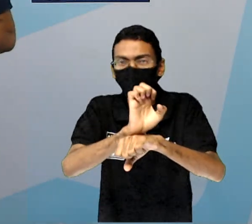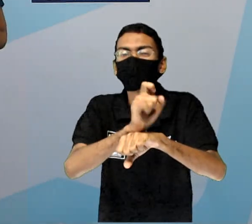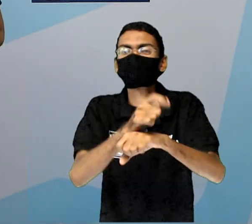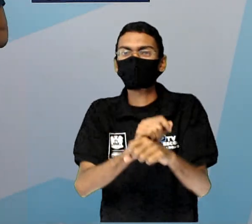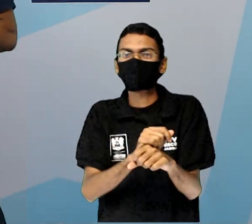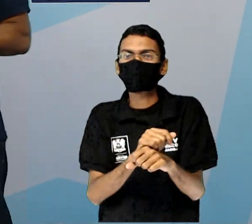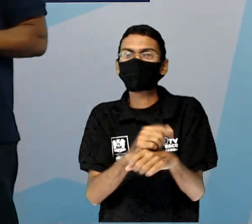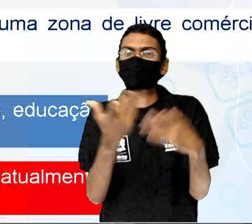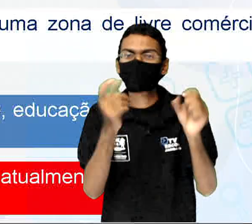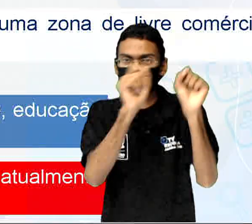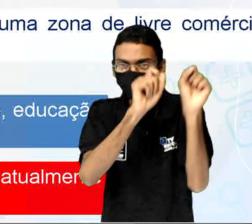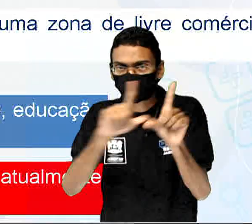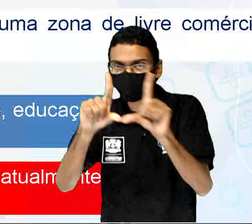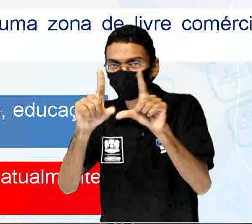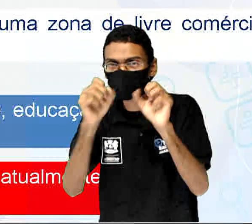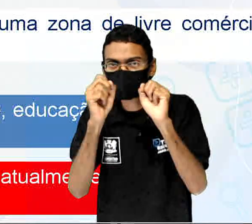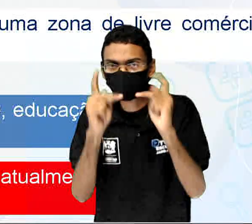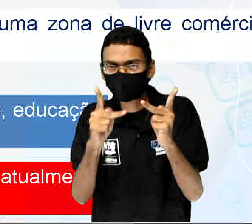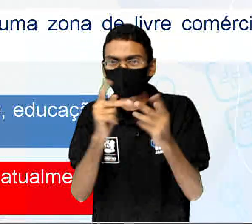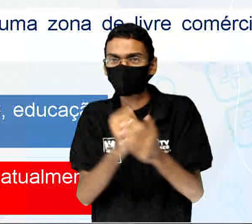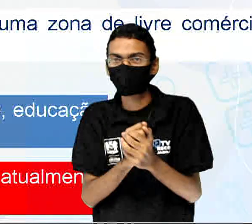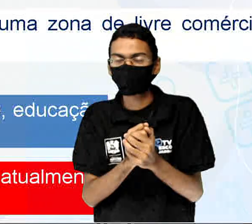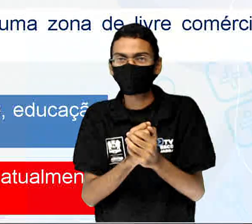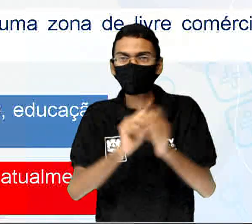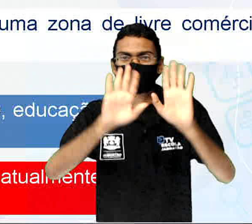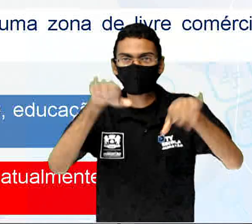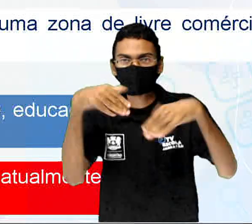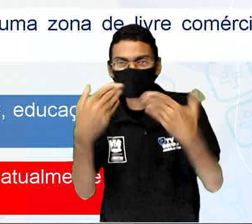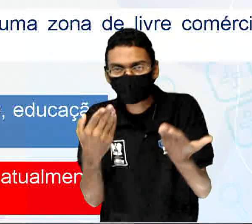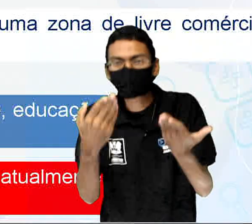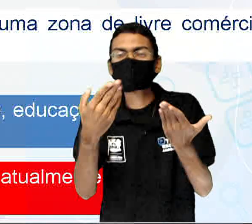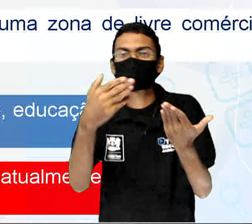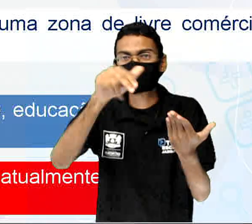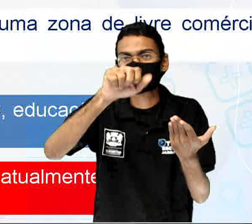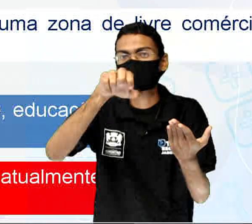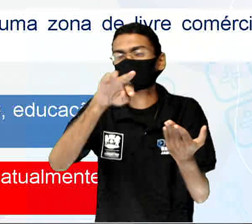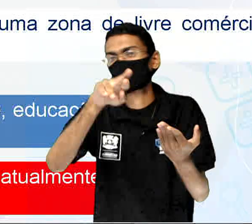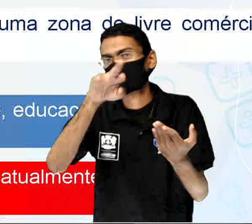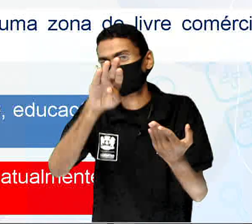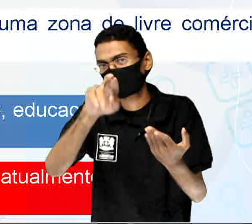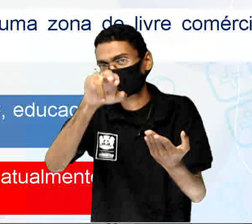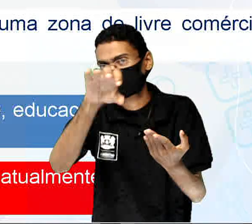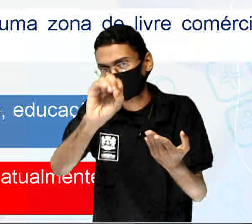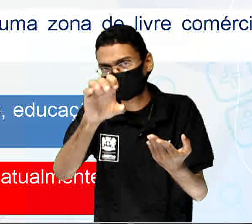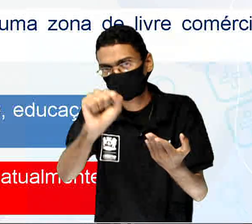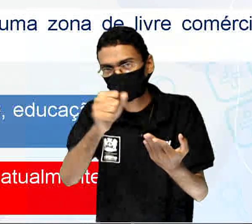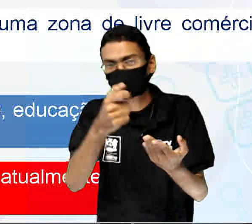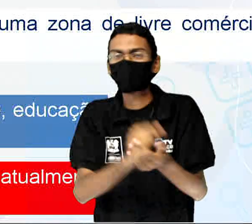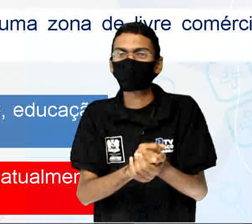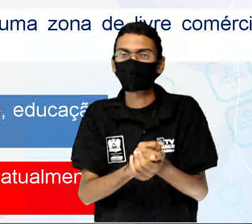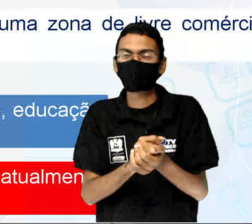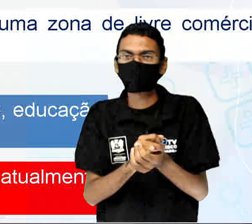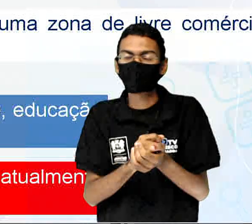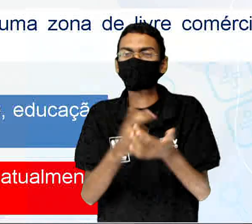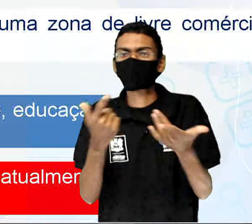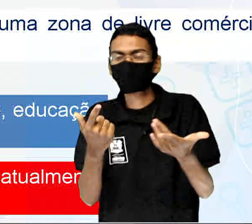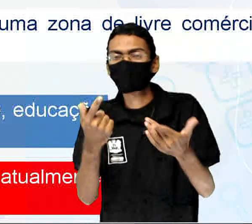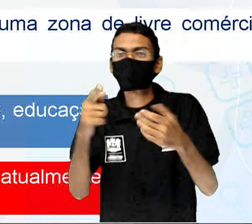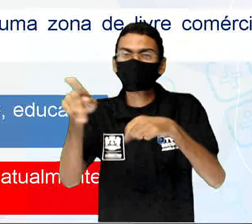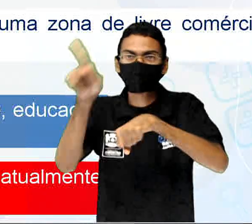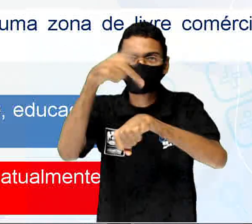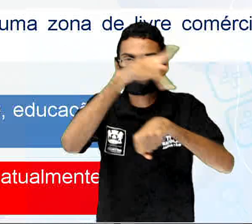para o nosso slide, por favor. Então, quais são os membros? Azerbaijão, Belarus, né? Geórgia, Cazaquistão,